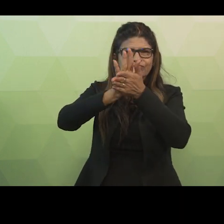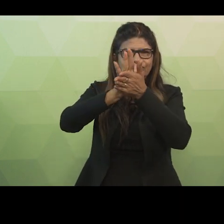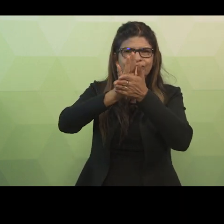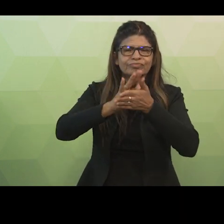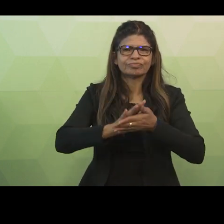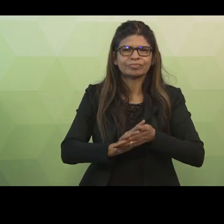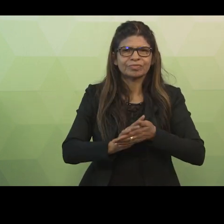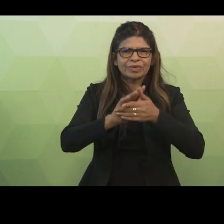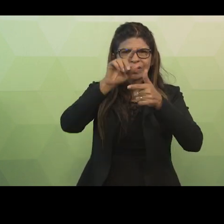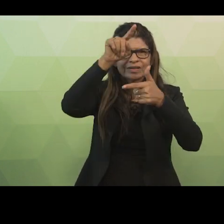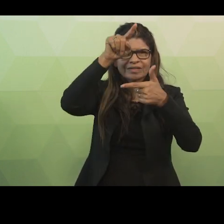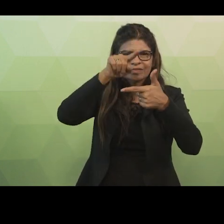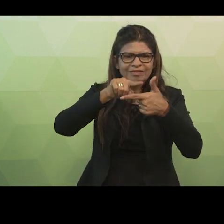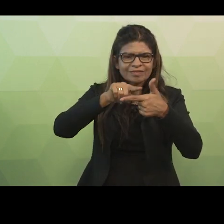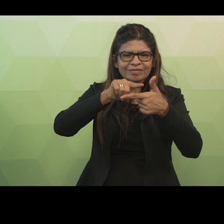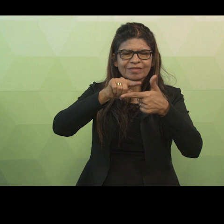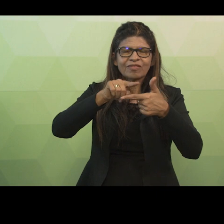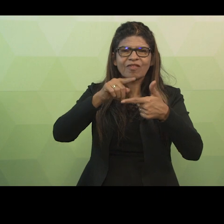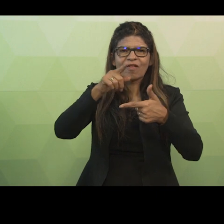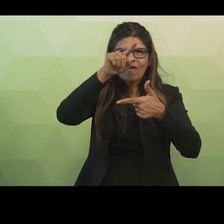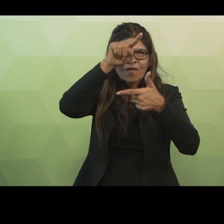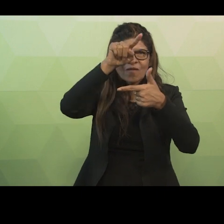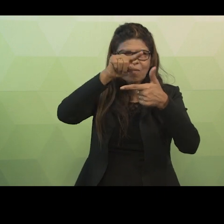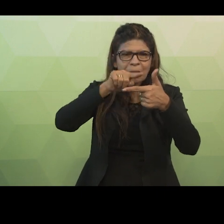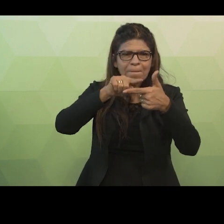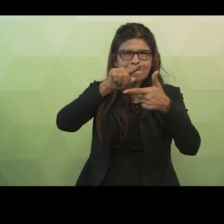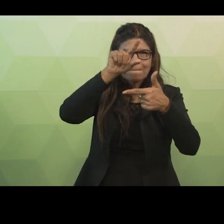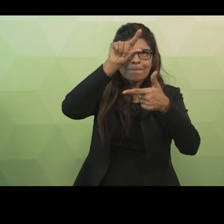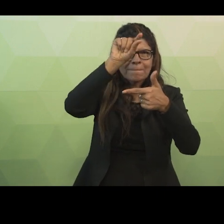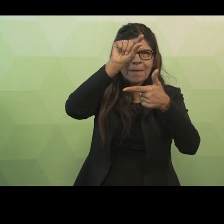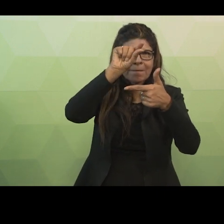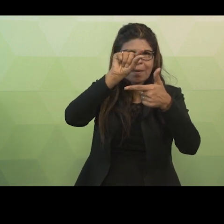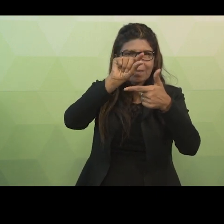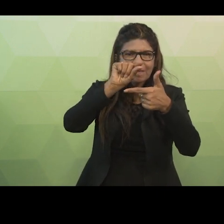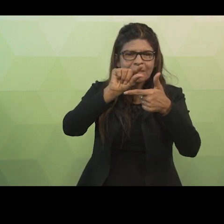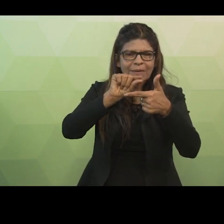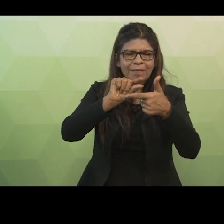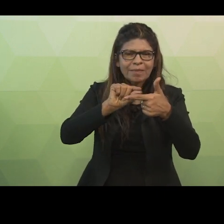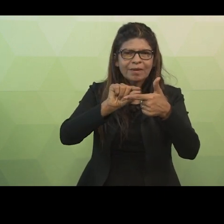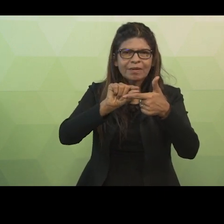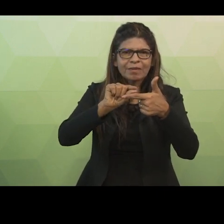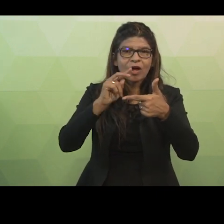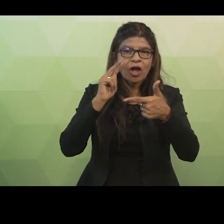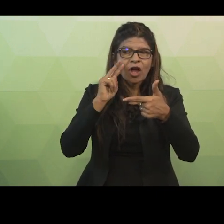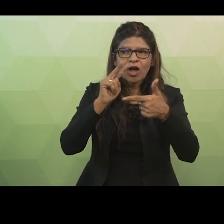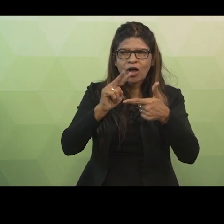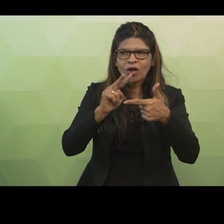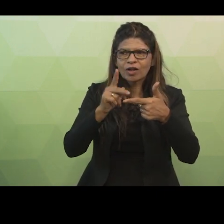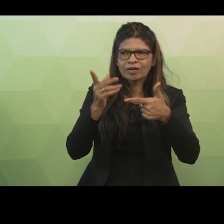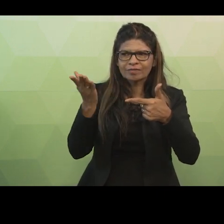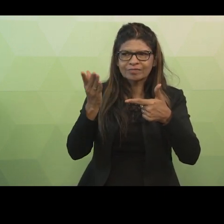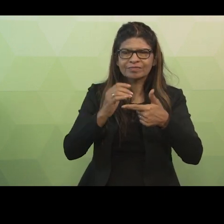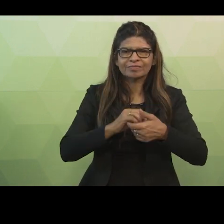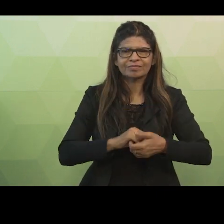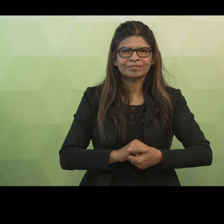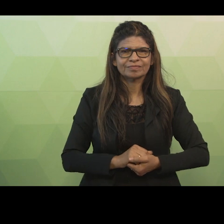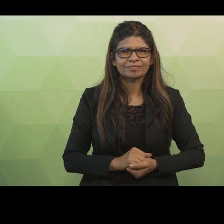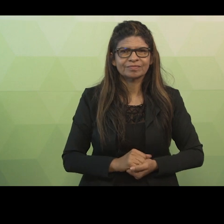de vida é representada por uma linha vertical pontilhada, conforme podemos visualizar na figura.